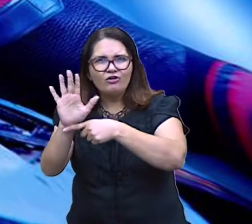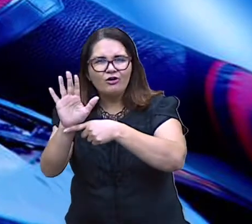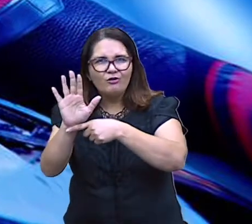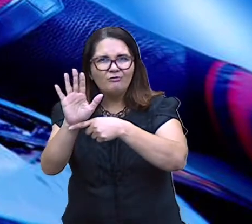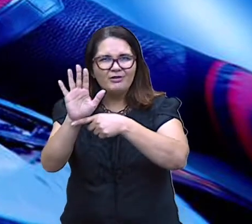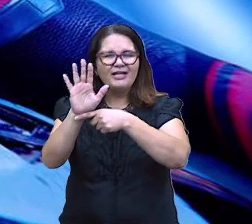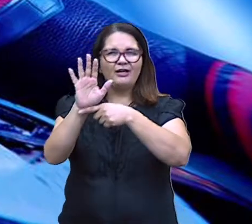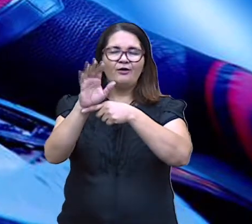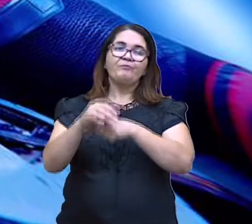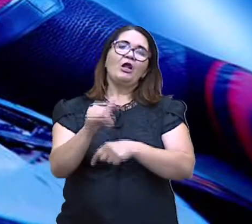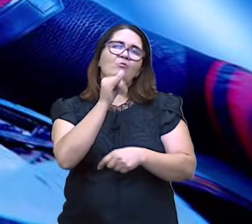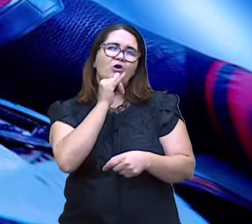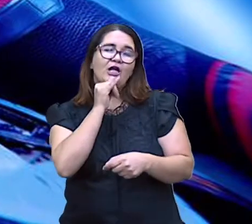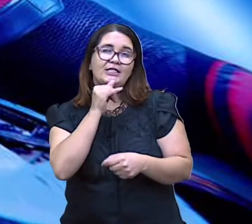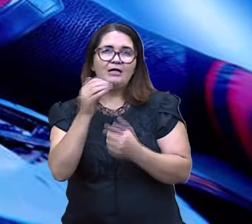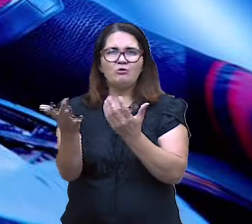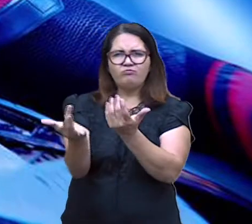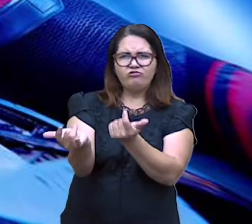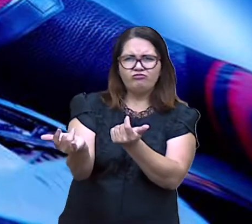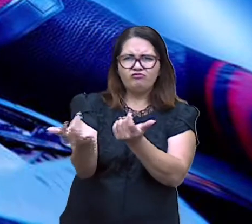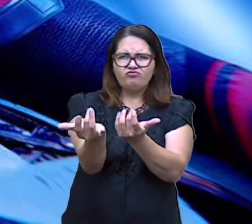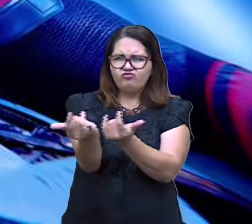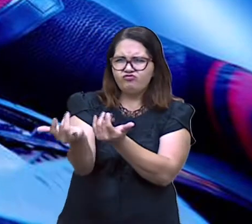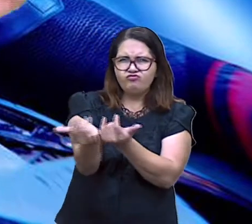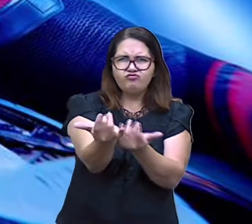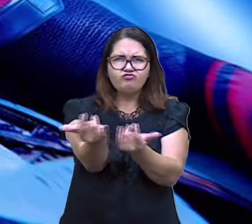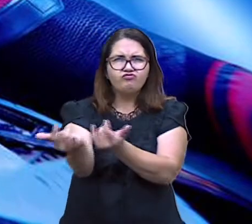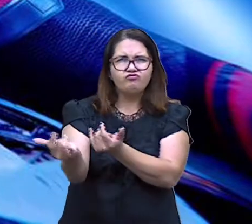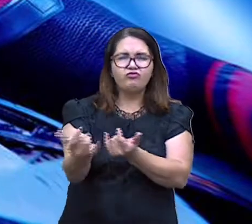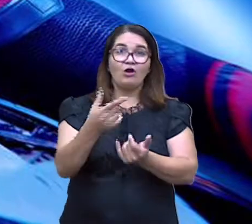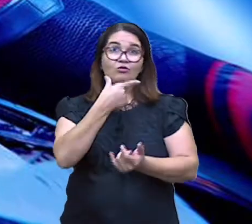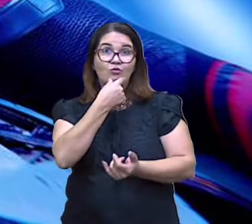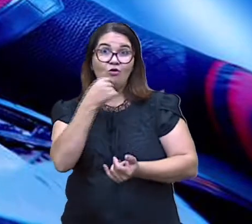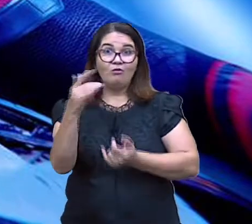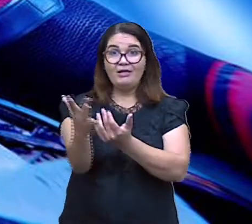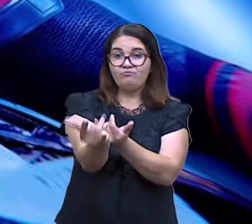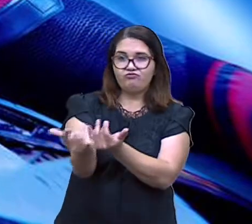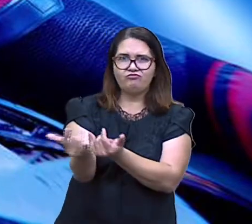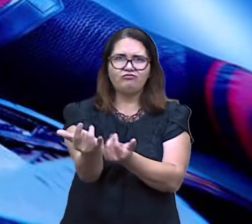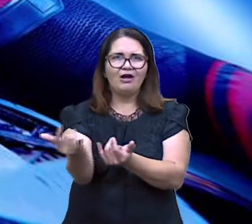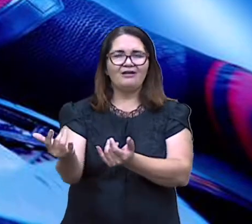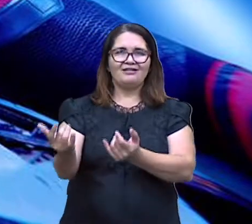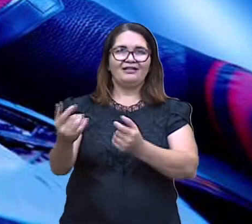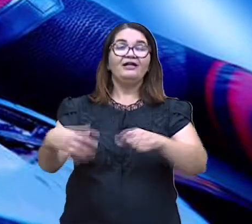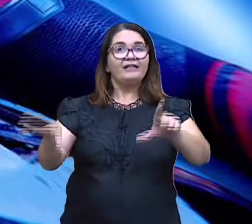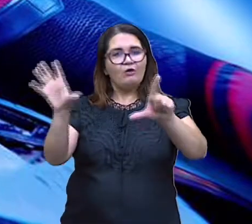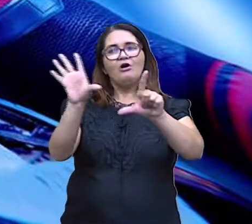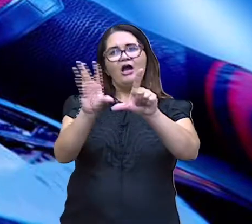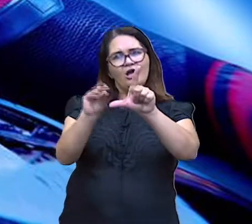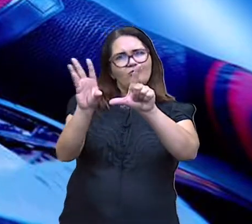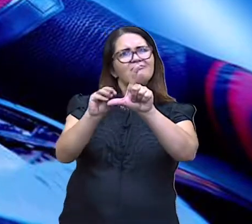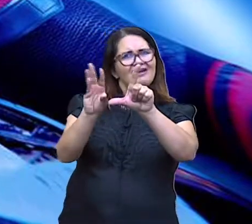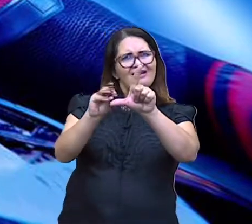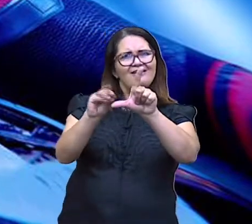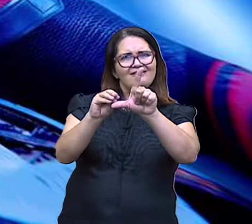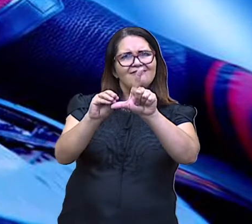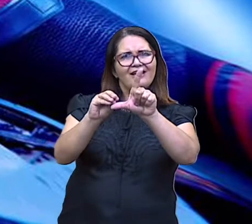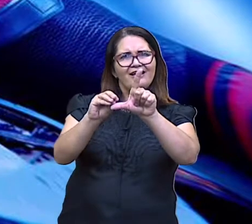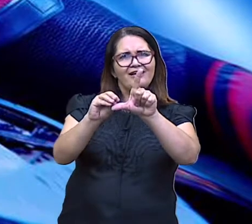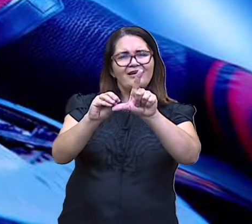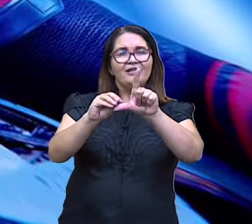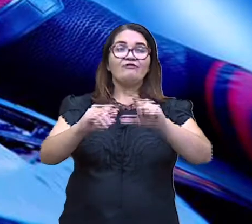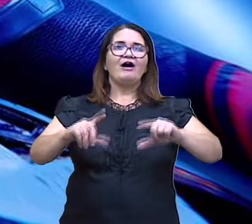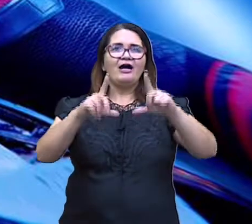ele dá um close no Parker e na Mary Jane. Olha aqui, eu trouxe até aqui para vocês verem, tá vendo? A imagem começa longe, a câmera vai